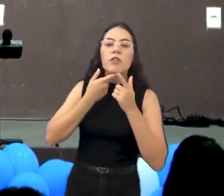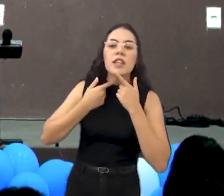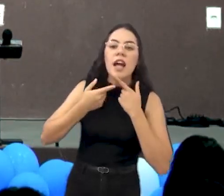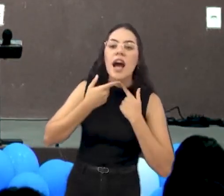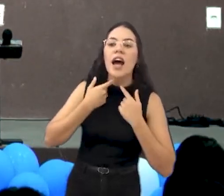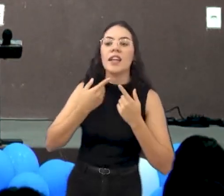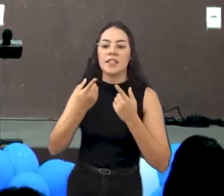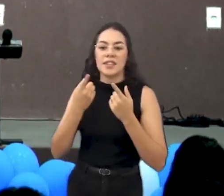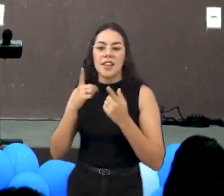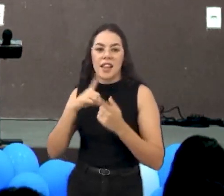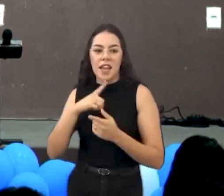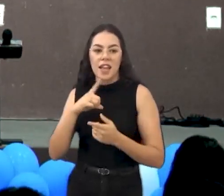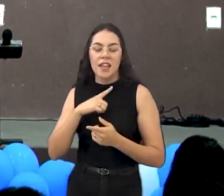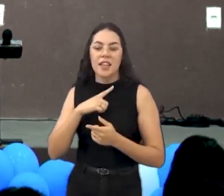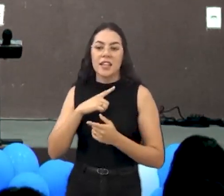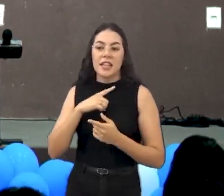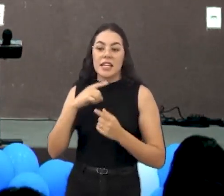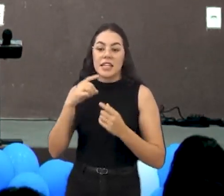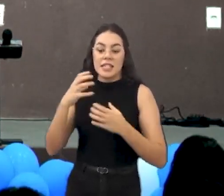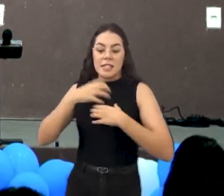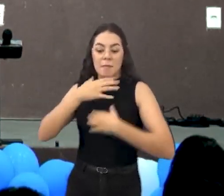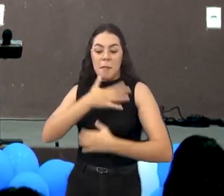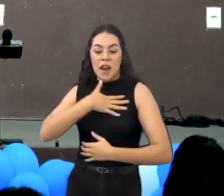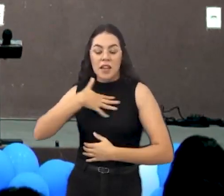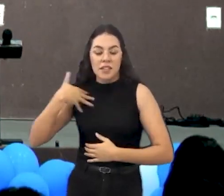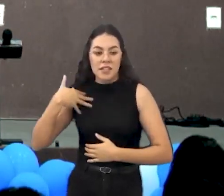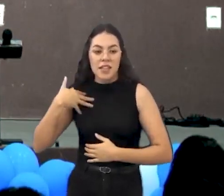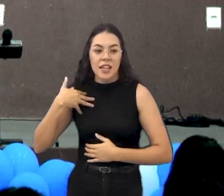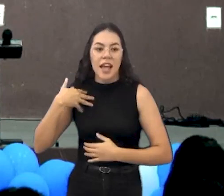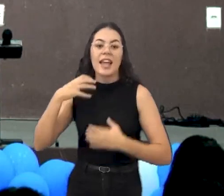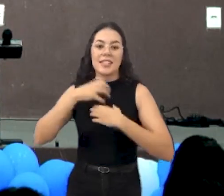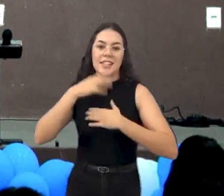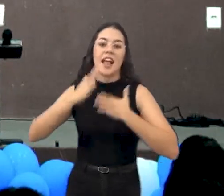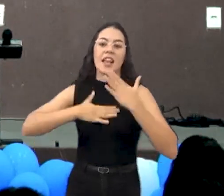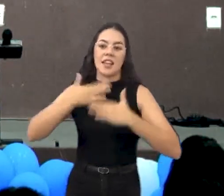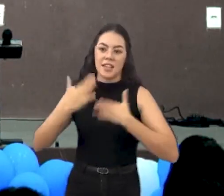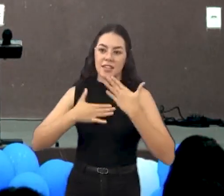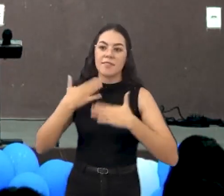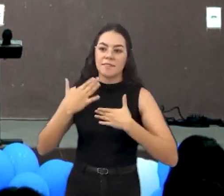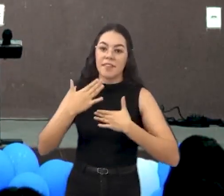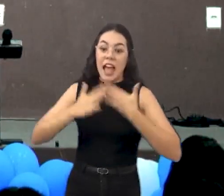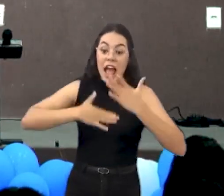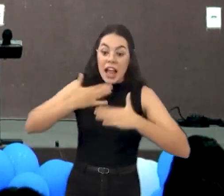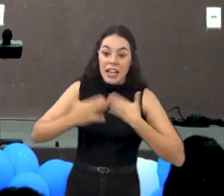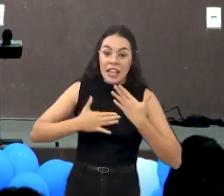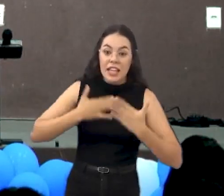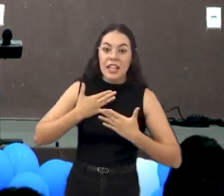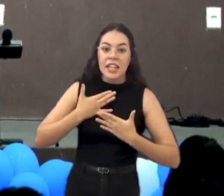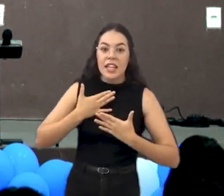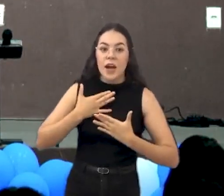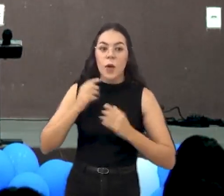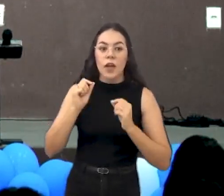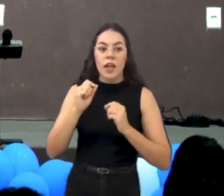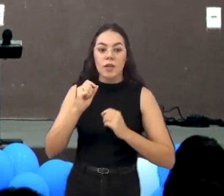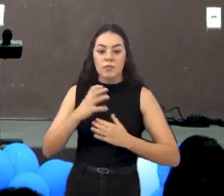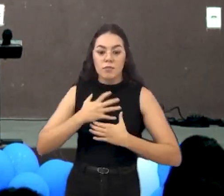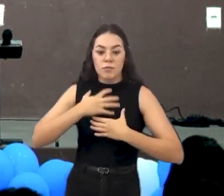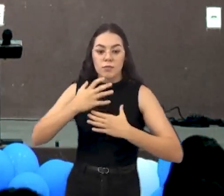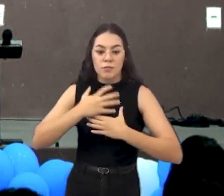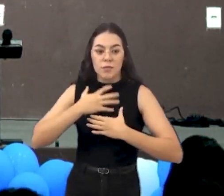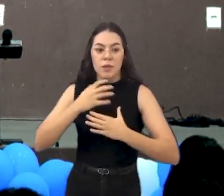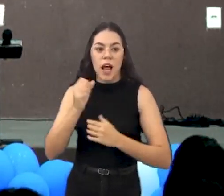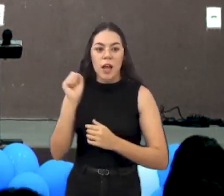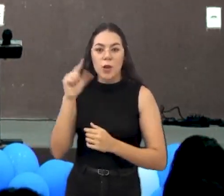que tem desejos, ela é satisfeita, ela se alegra. E essa alegria faz pulsar uma luz. Imagina, continua